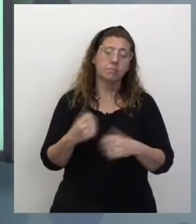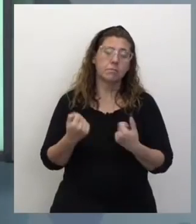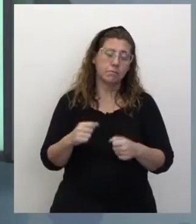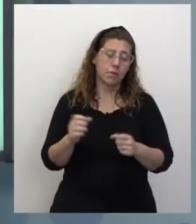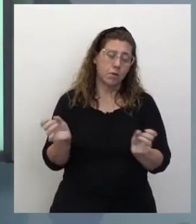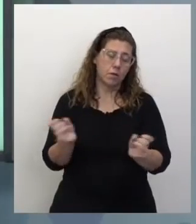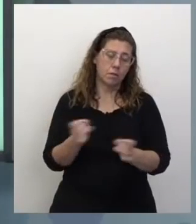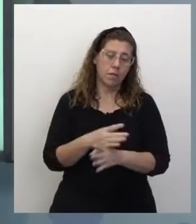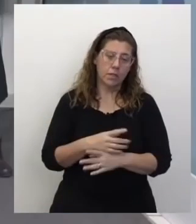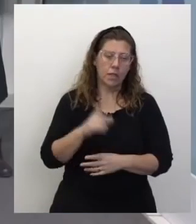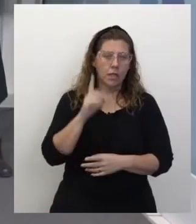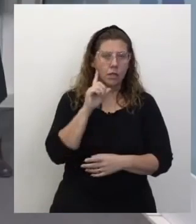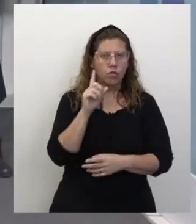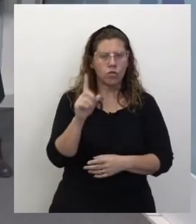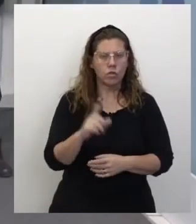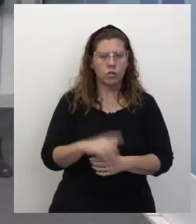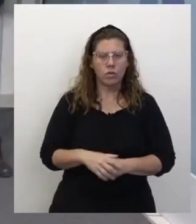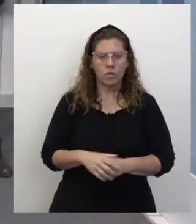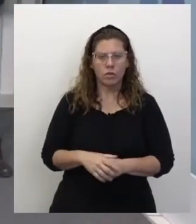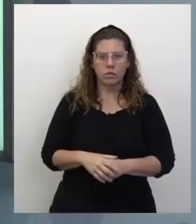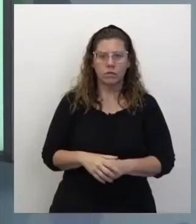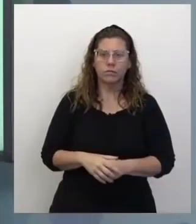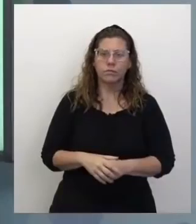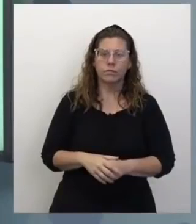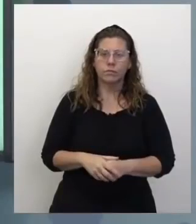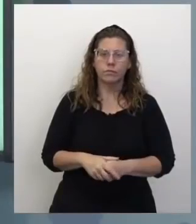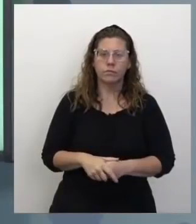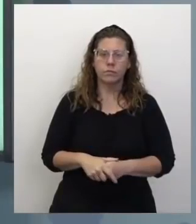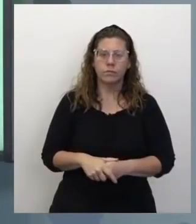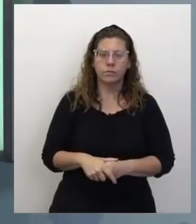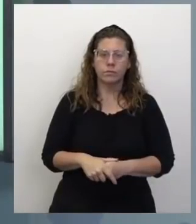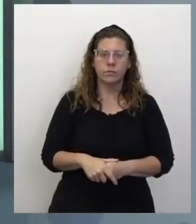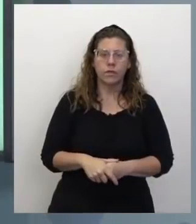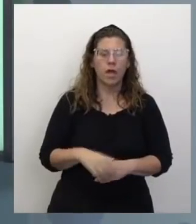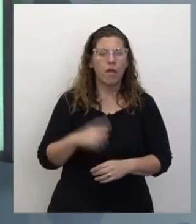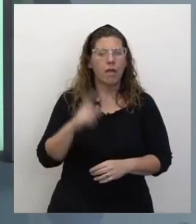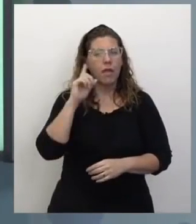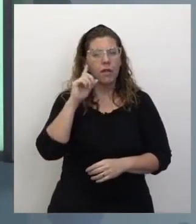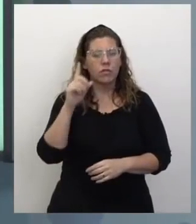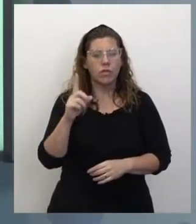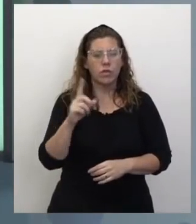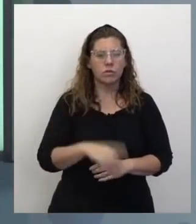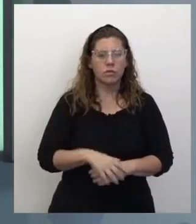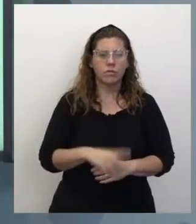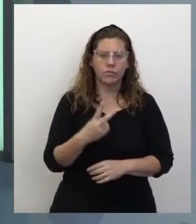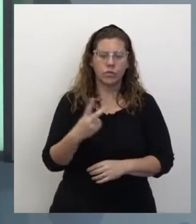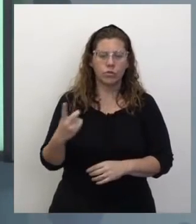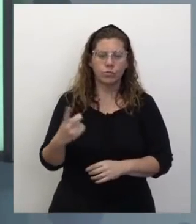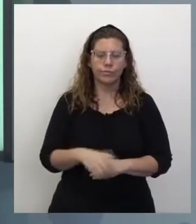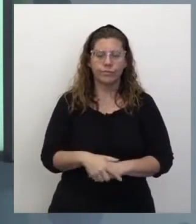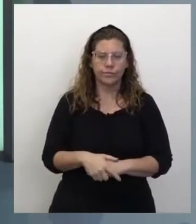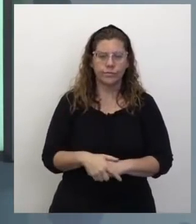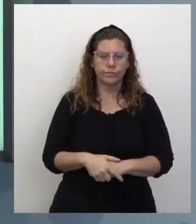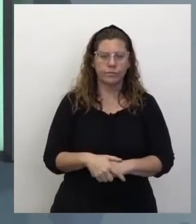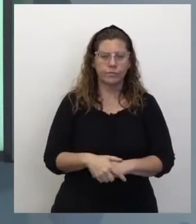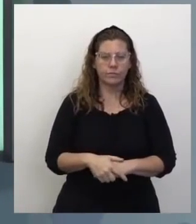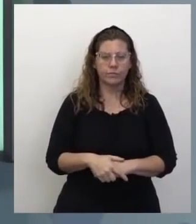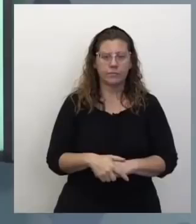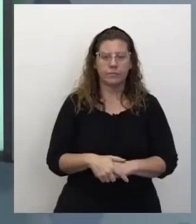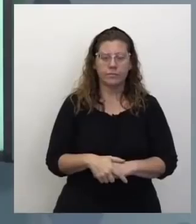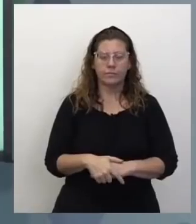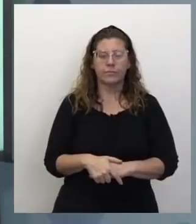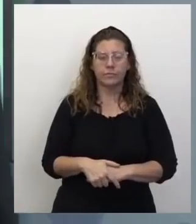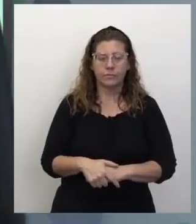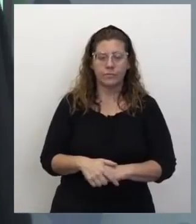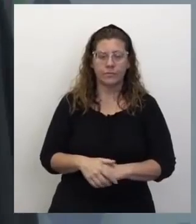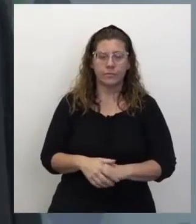João? 21? 21, então, ó, até 21. You have to do the tasks. That's it. Ok, aí você fala, tá bom, né?